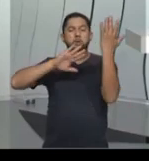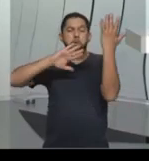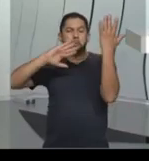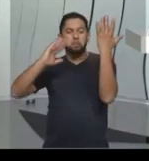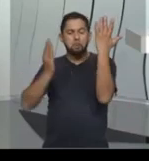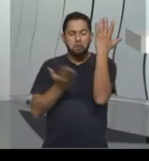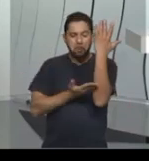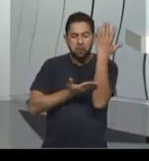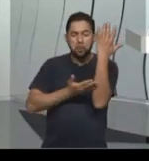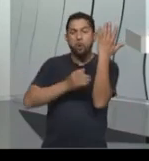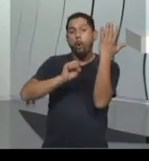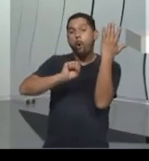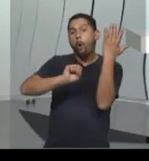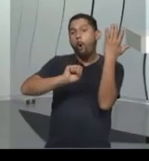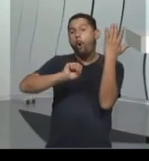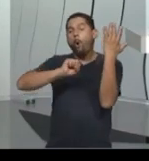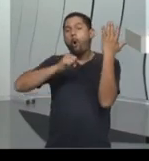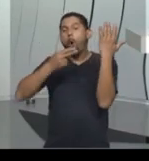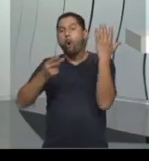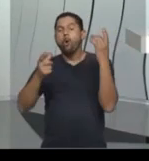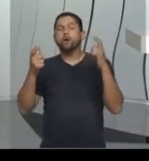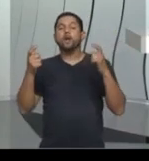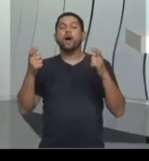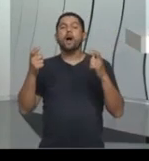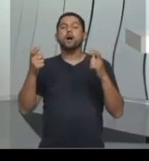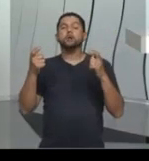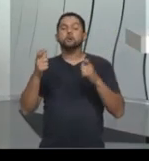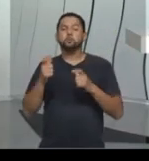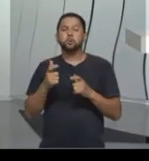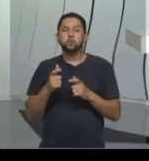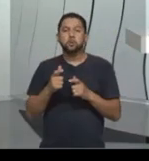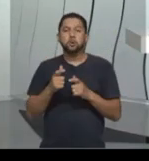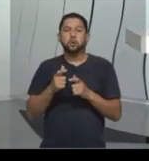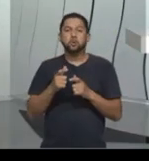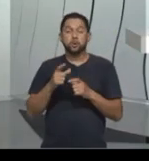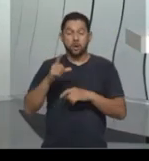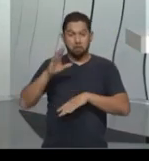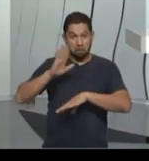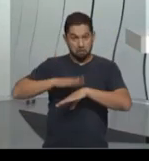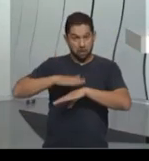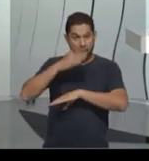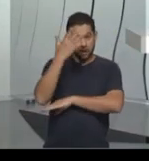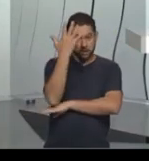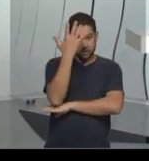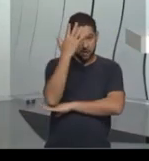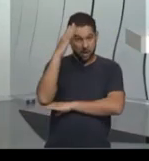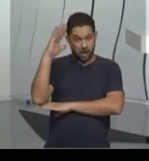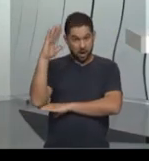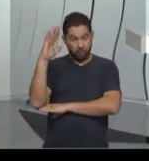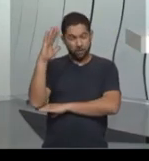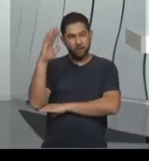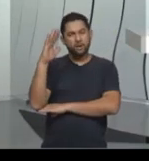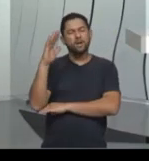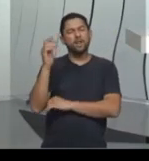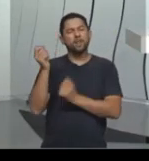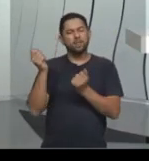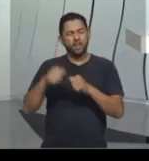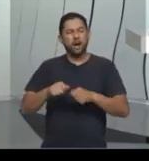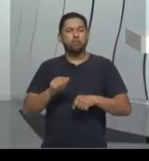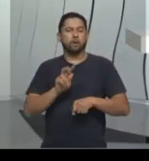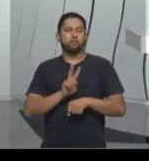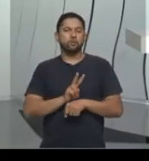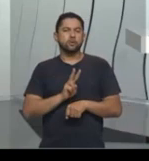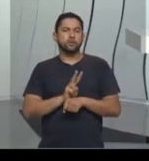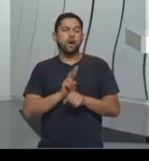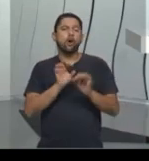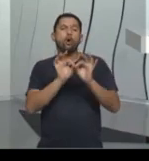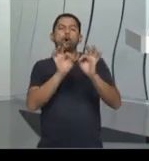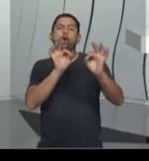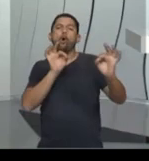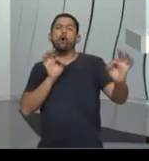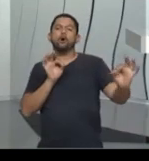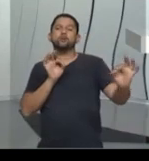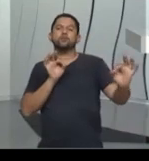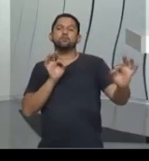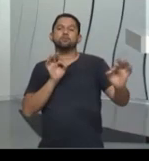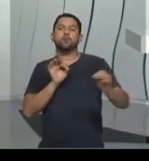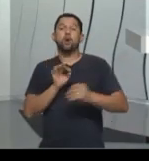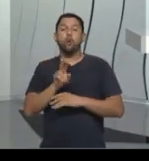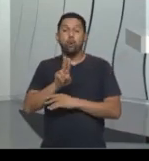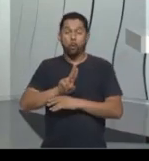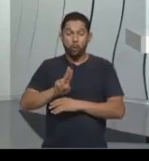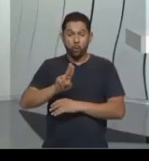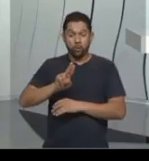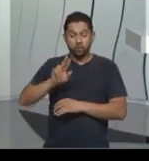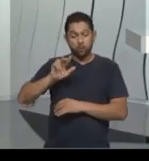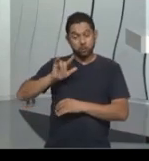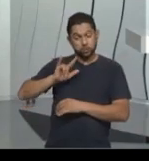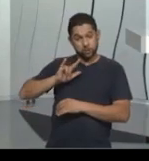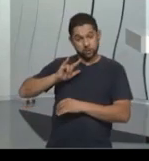pausa, ou ele está diminuindo, a gente nunca se sabe. Então, através do sensoriamento remoto, né, que é o uso da energia e desse satélite